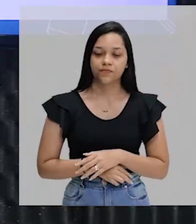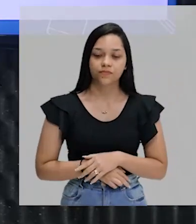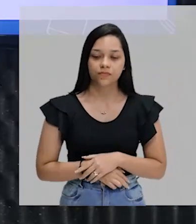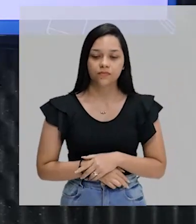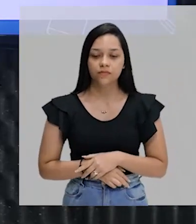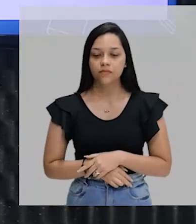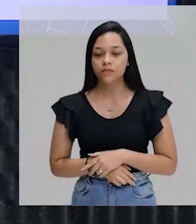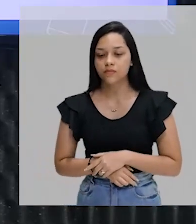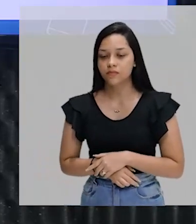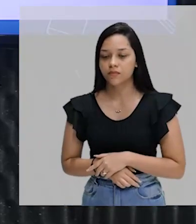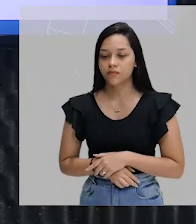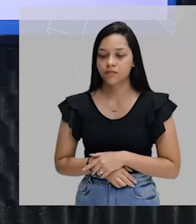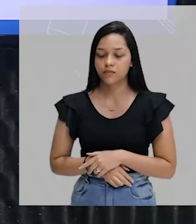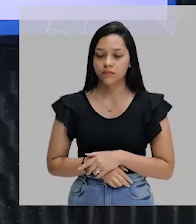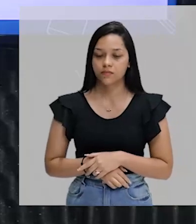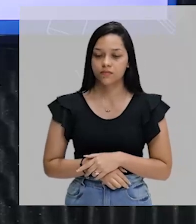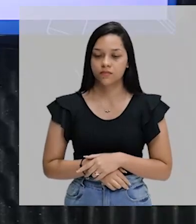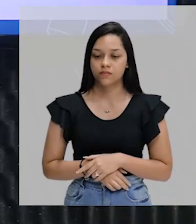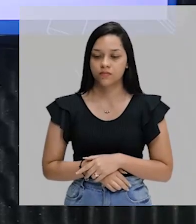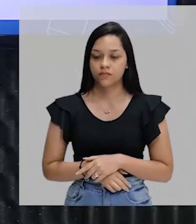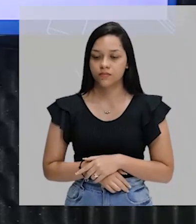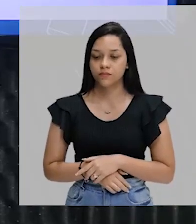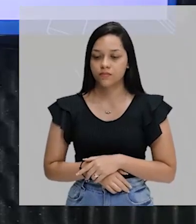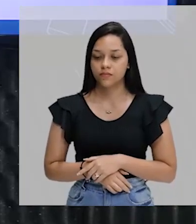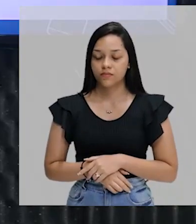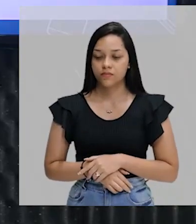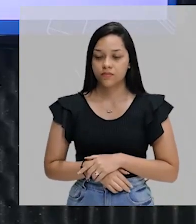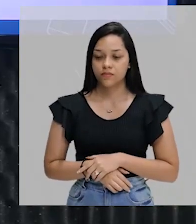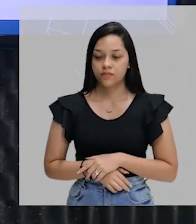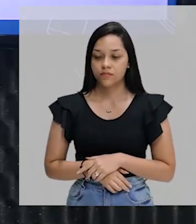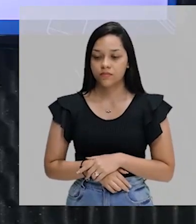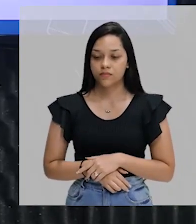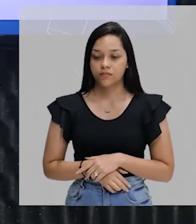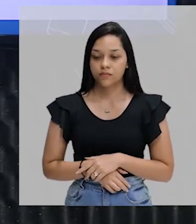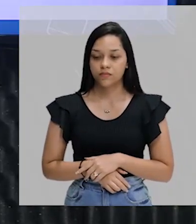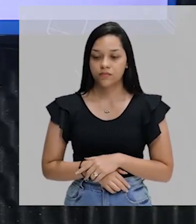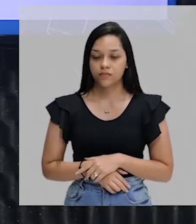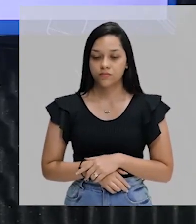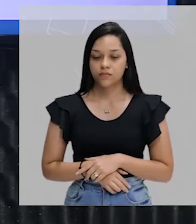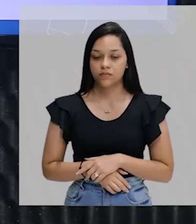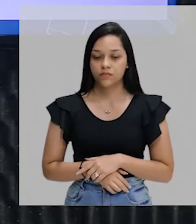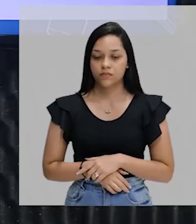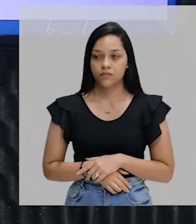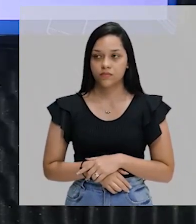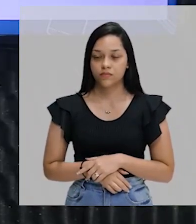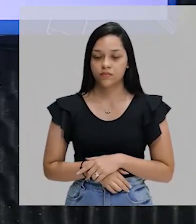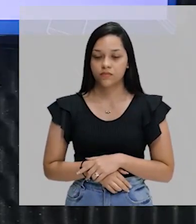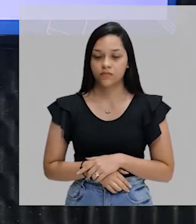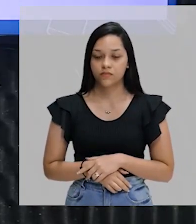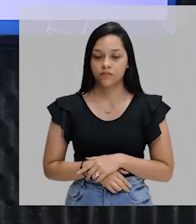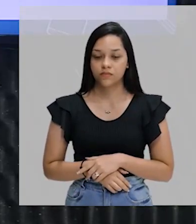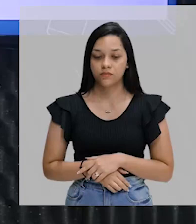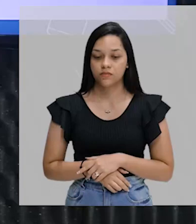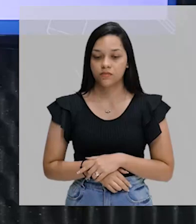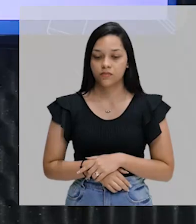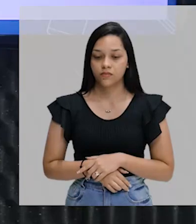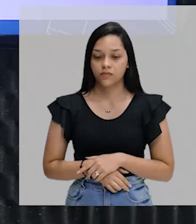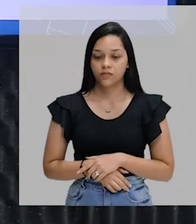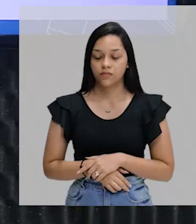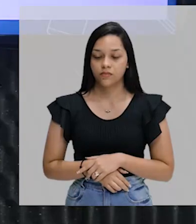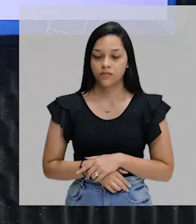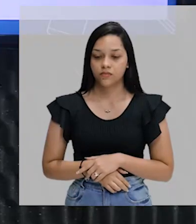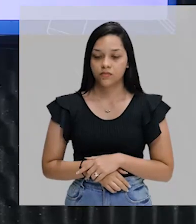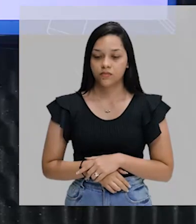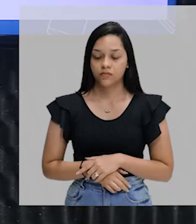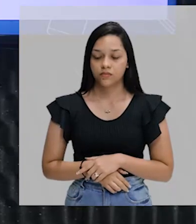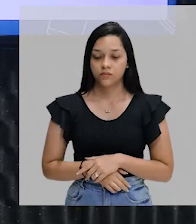a partir da manipulação do milho original, com a transferência para este de um gene de